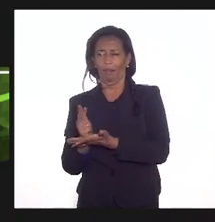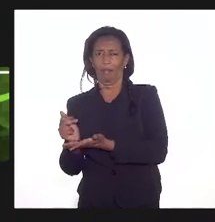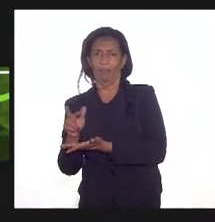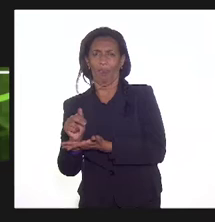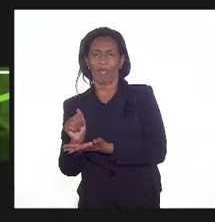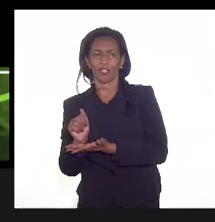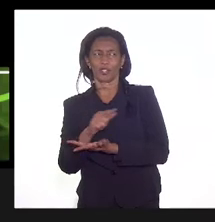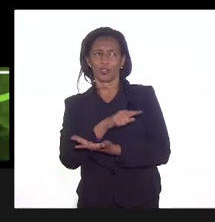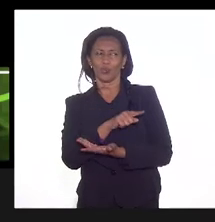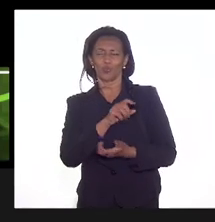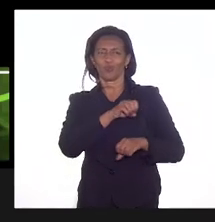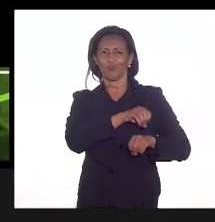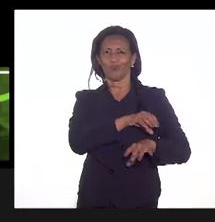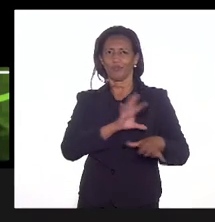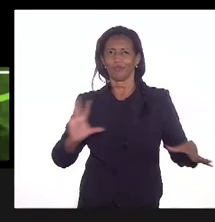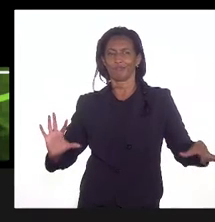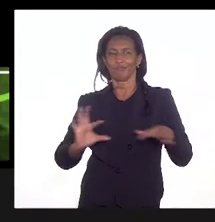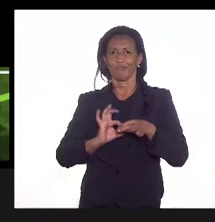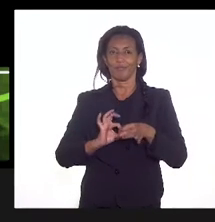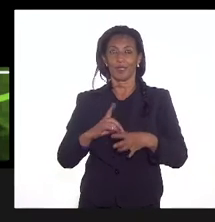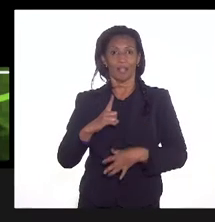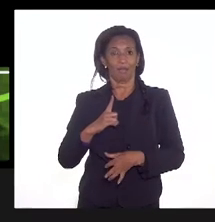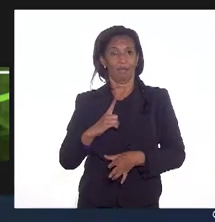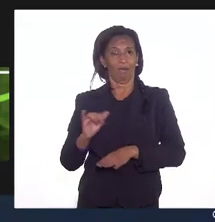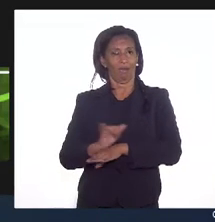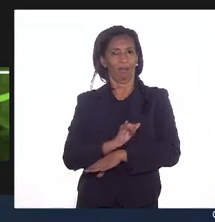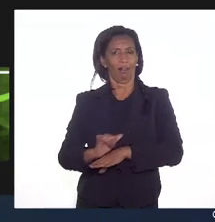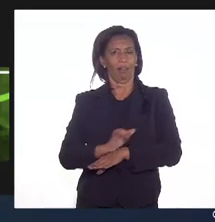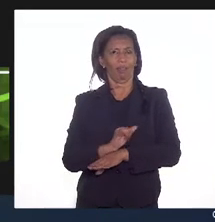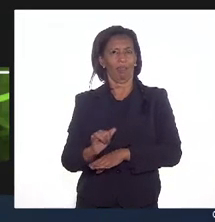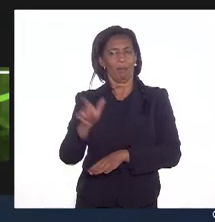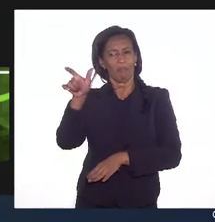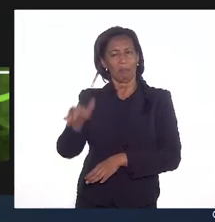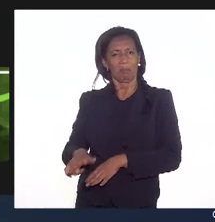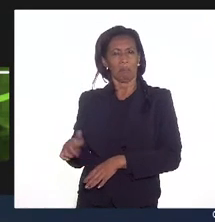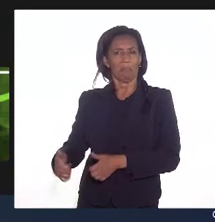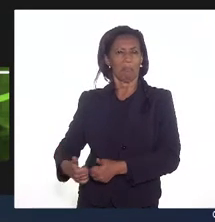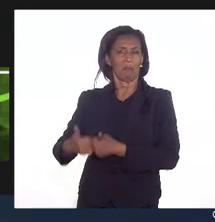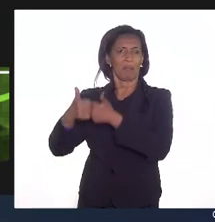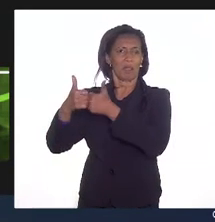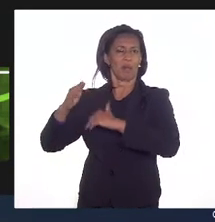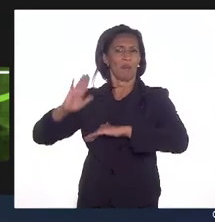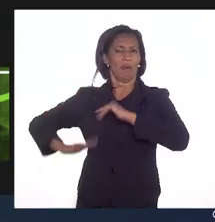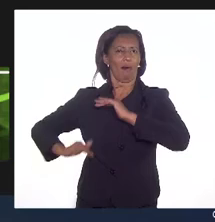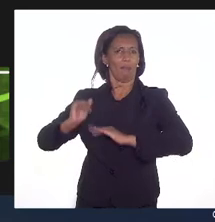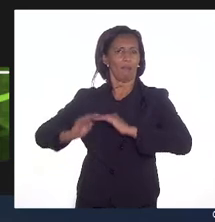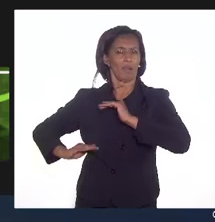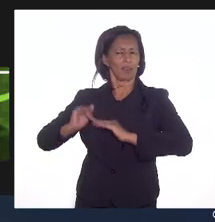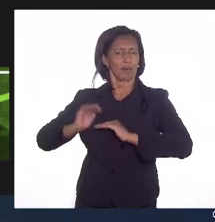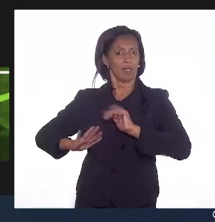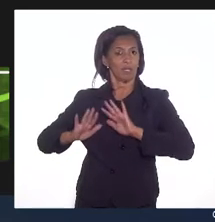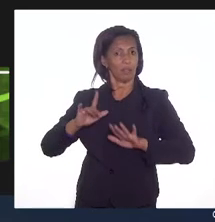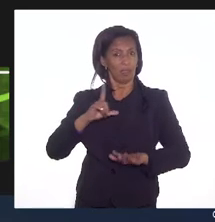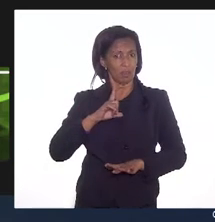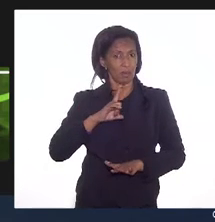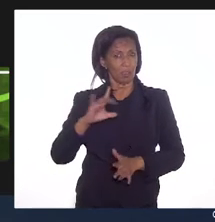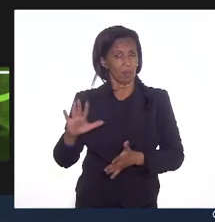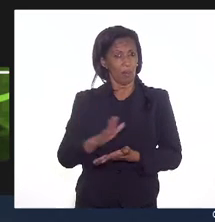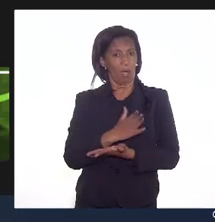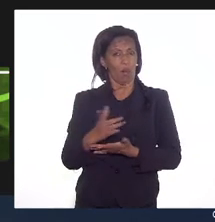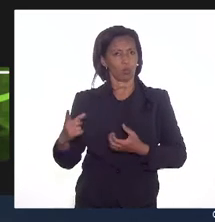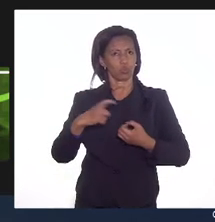a gente precisa criar cidadãos melhores cidadãos mais capacitados nós temos alguns